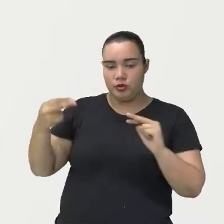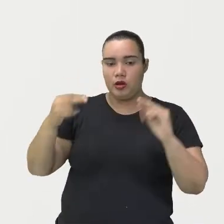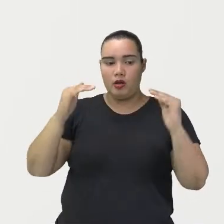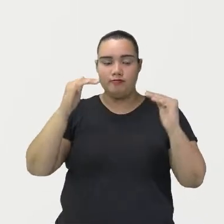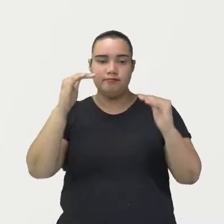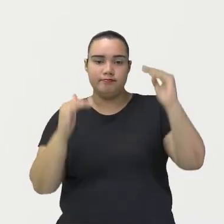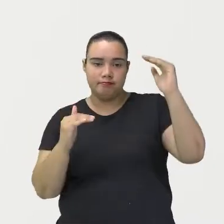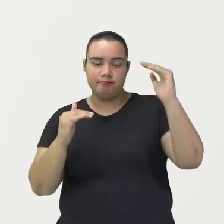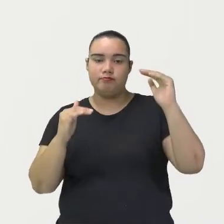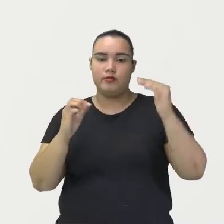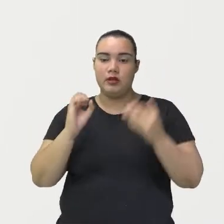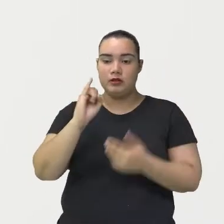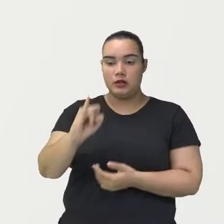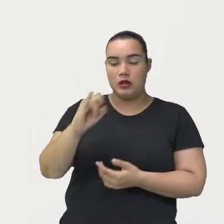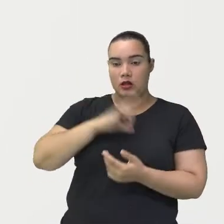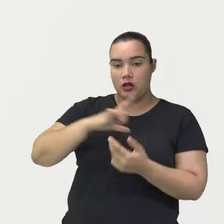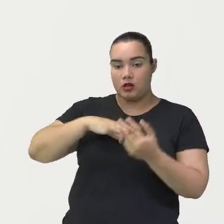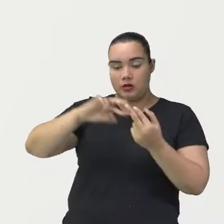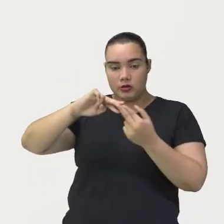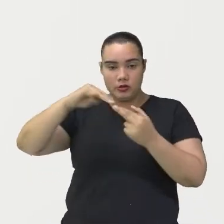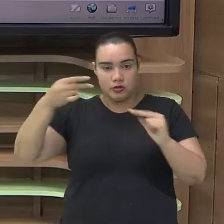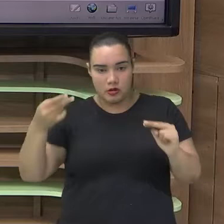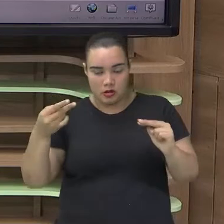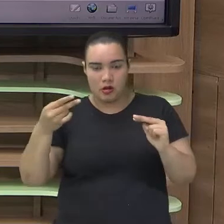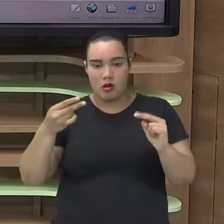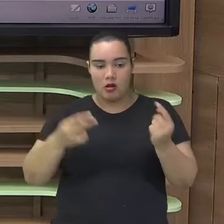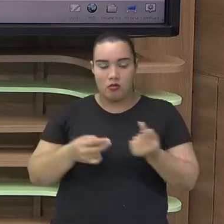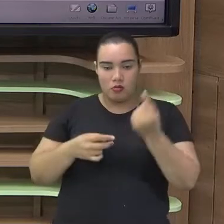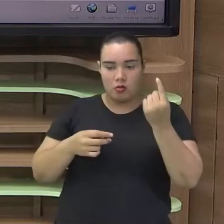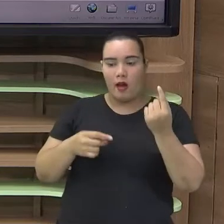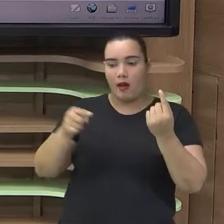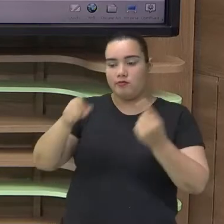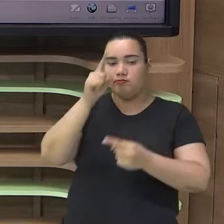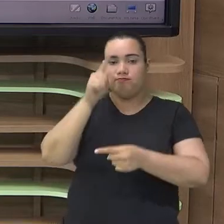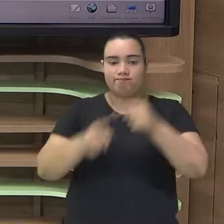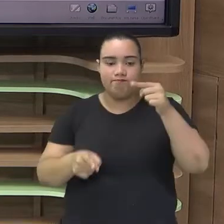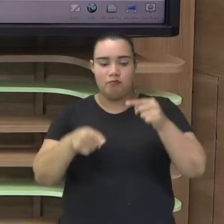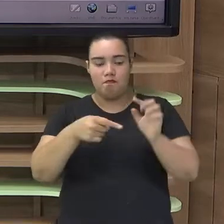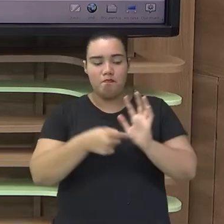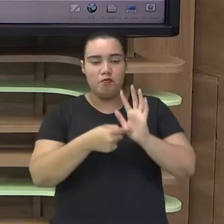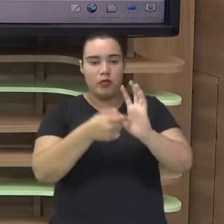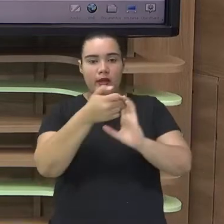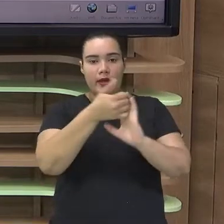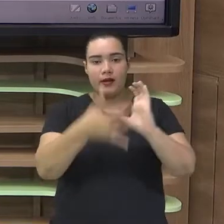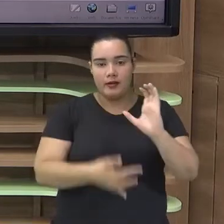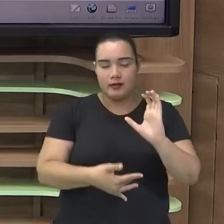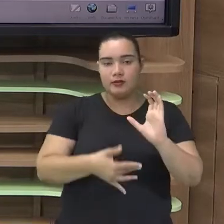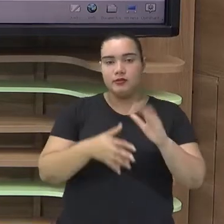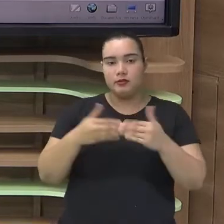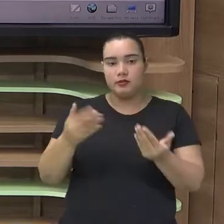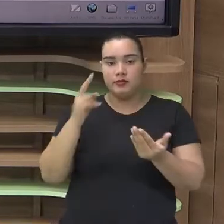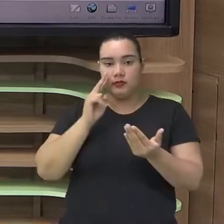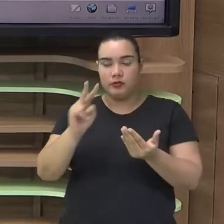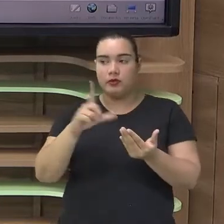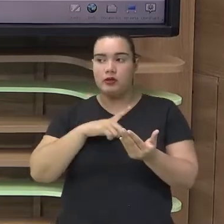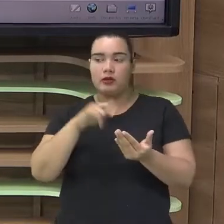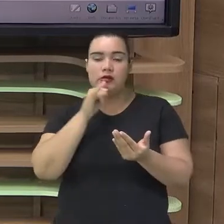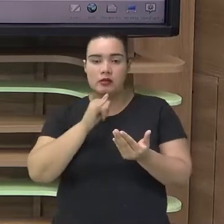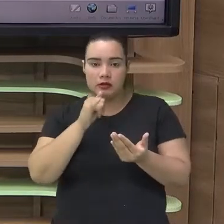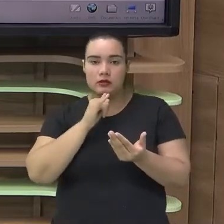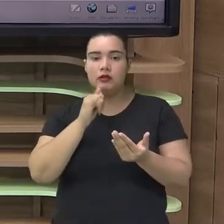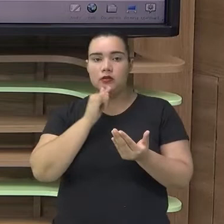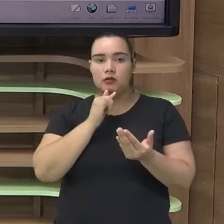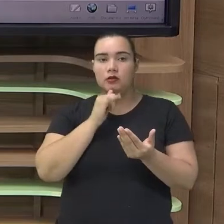que tenha um gene, ele já vai impedir a expressão do outro. Viram aí no exemplo que